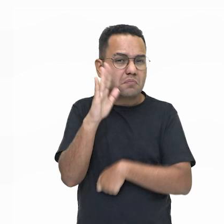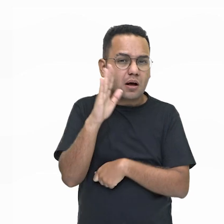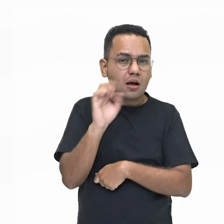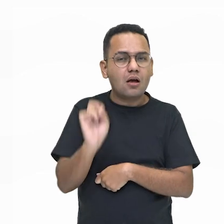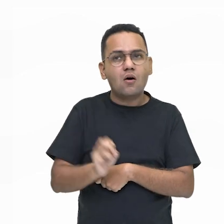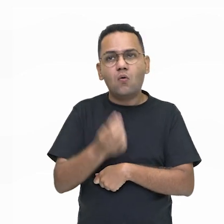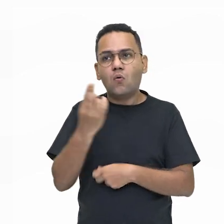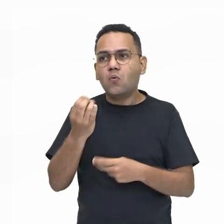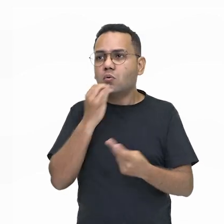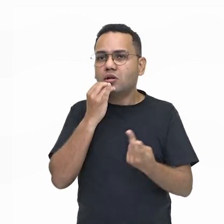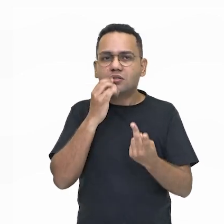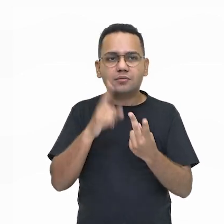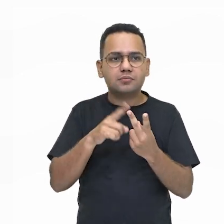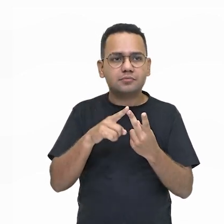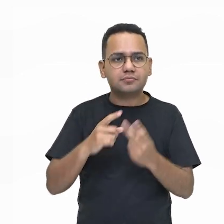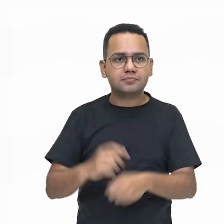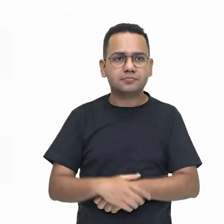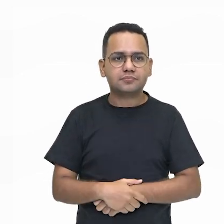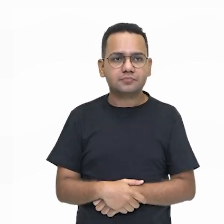evitar alimentos